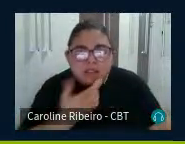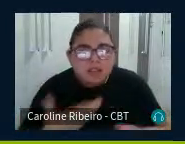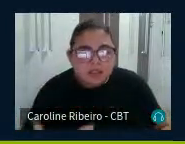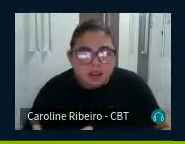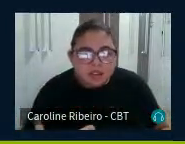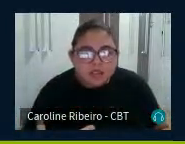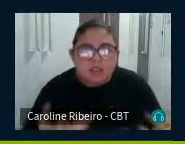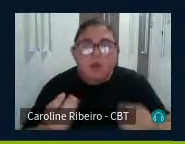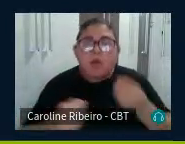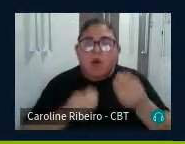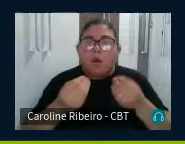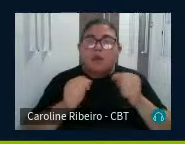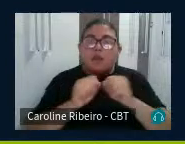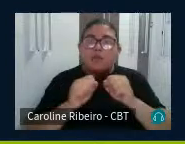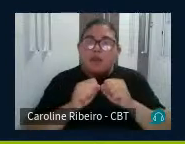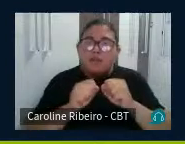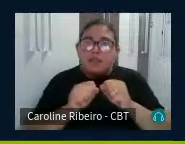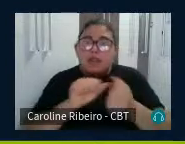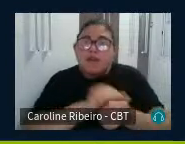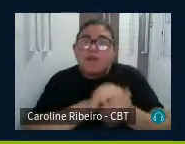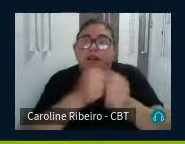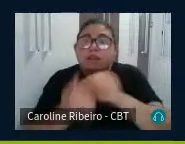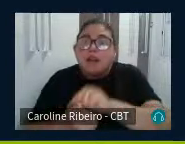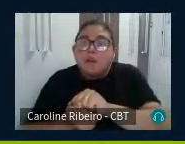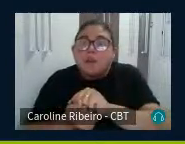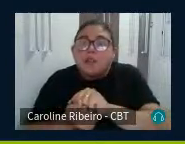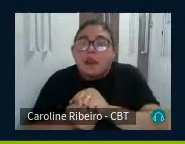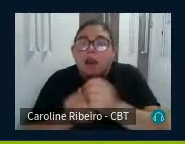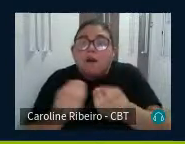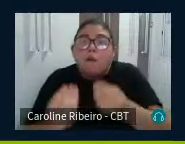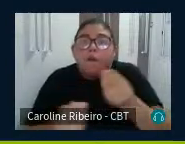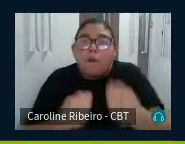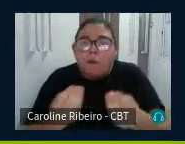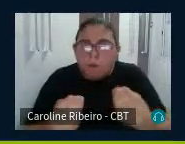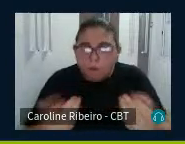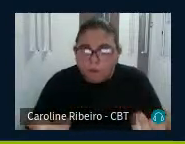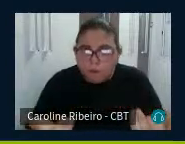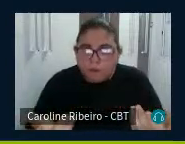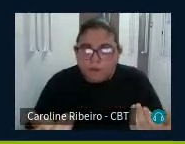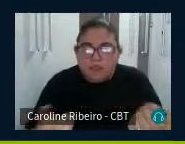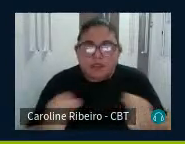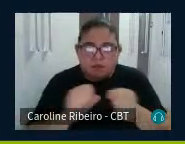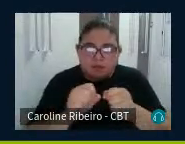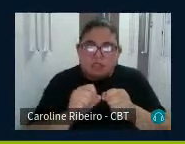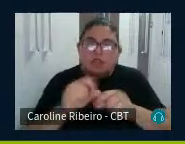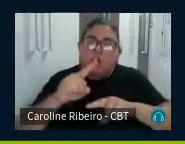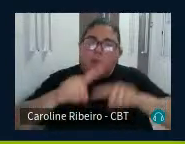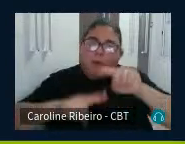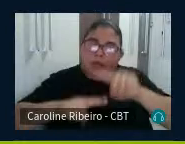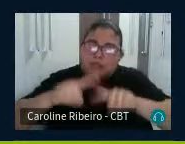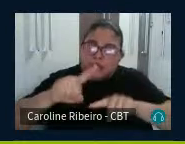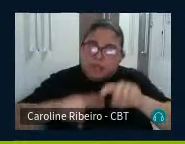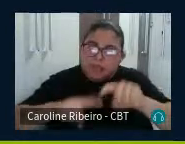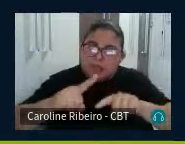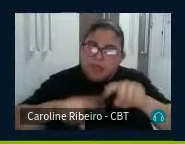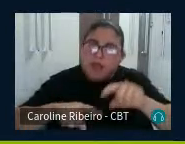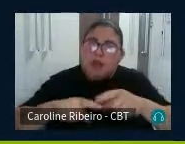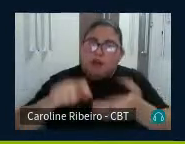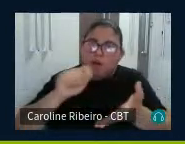vai ter que fazer o quê? Né? Vai ter que estar trabalhando esse material de forma